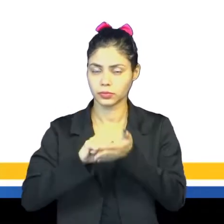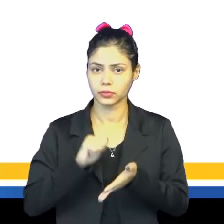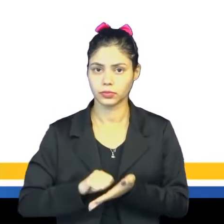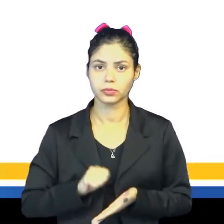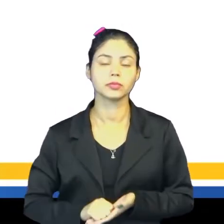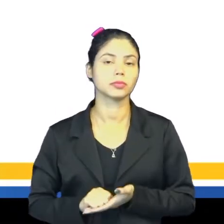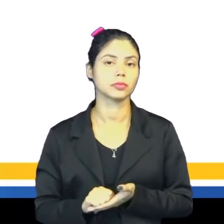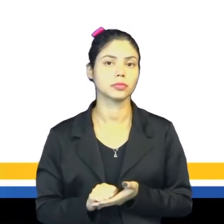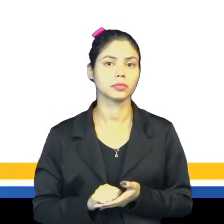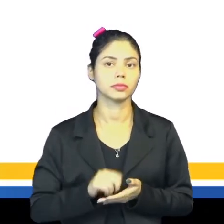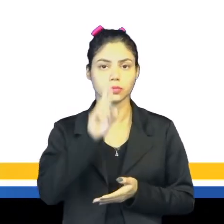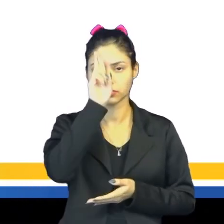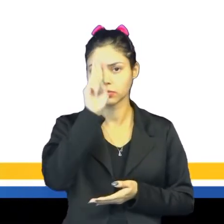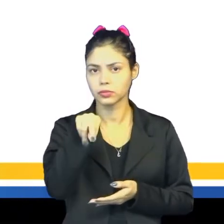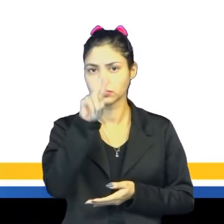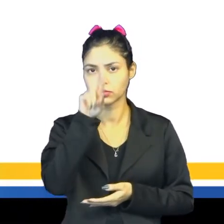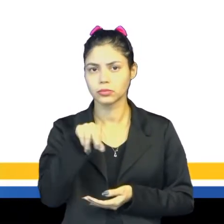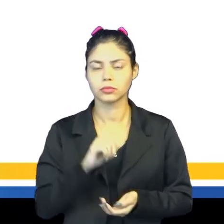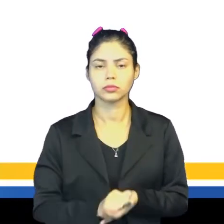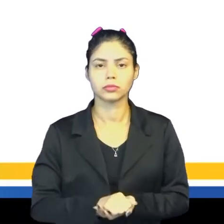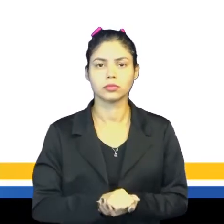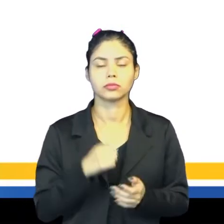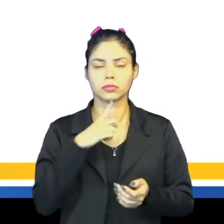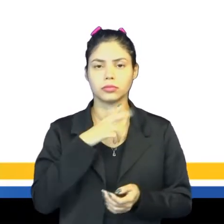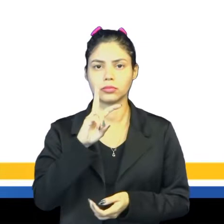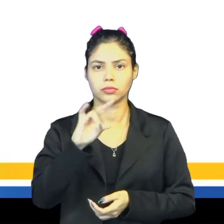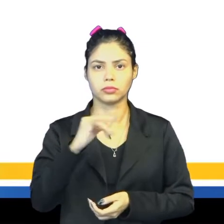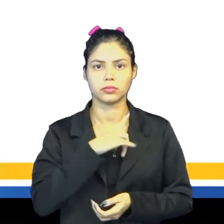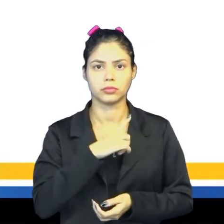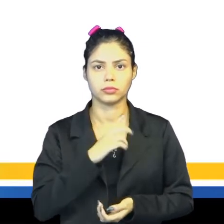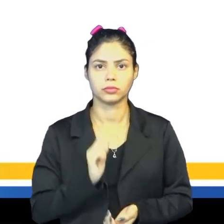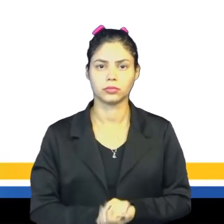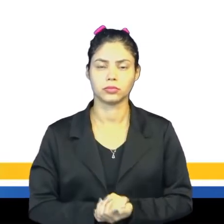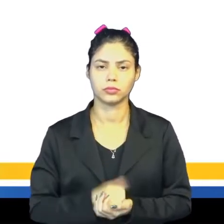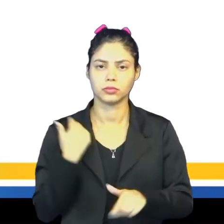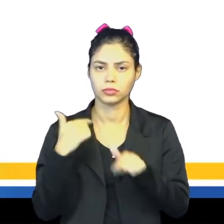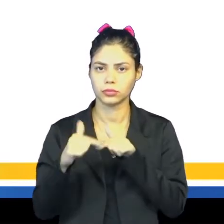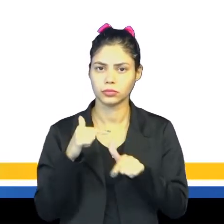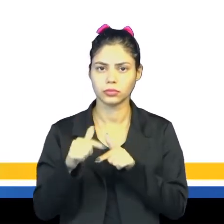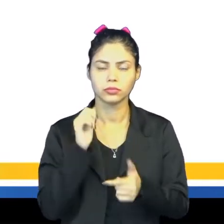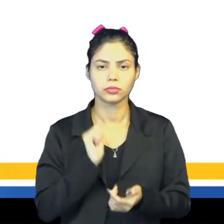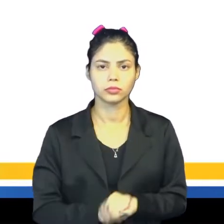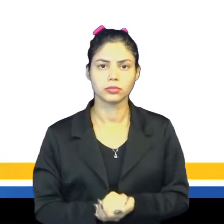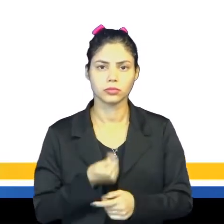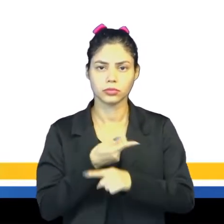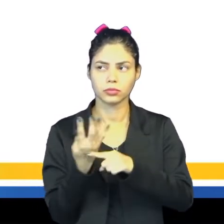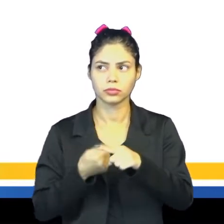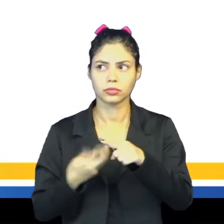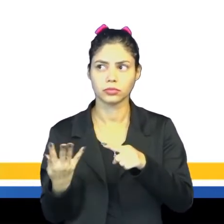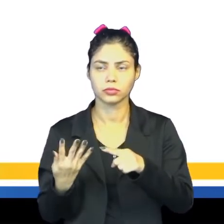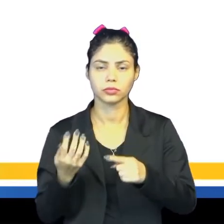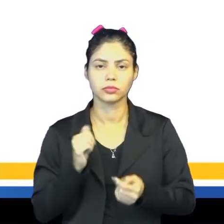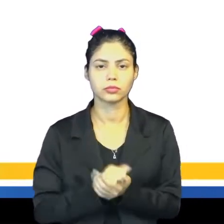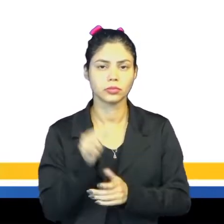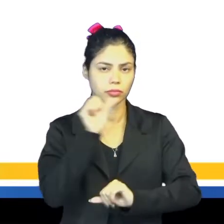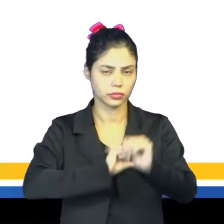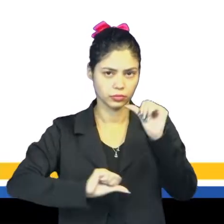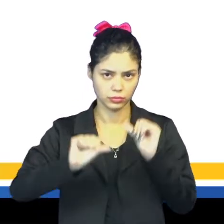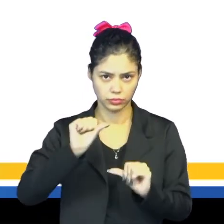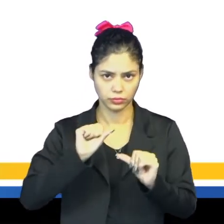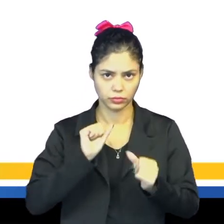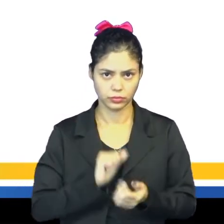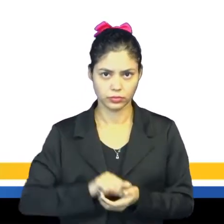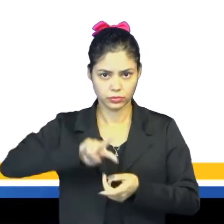de razões, nós vamos ter. Observe aí que nós vamos trabalhar frações